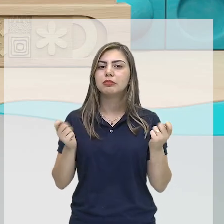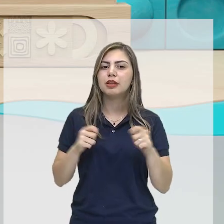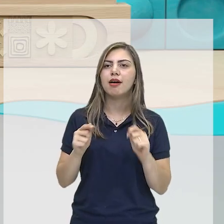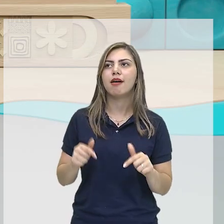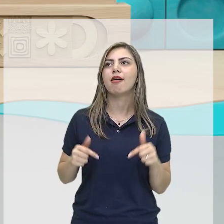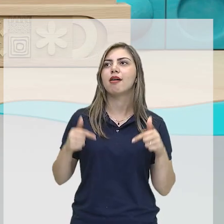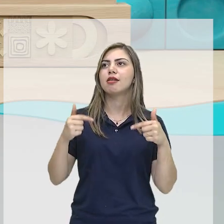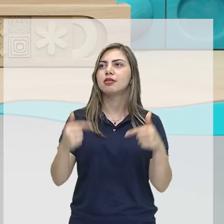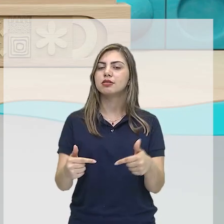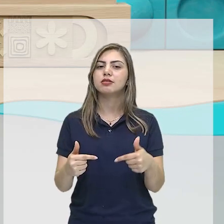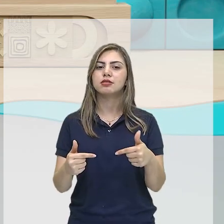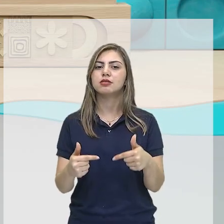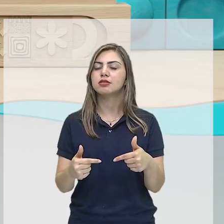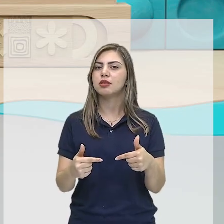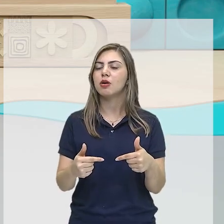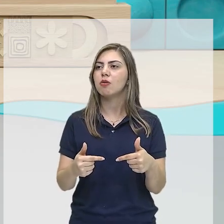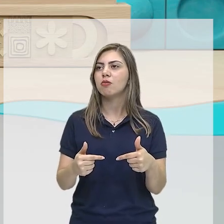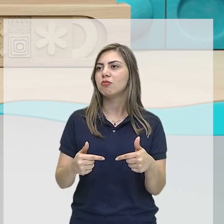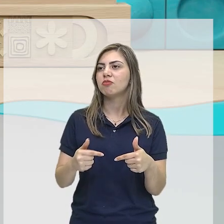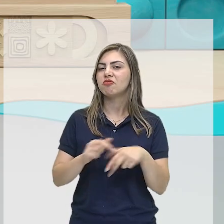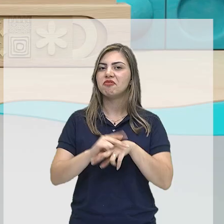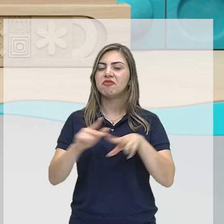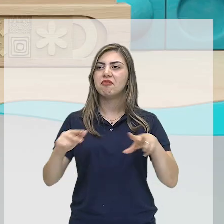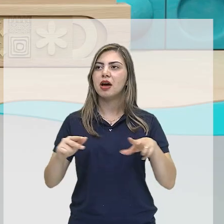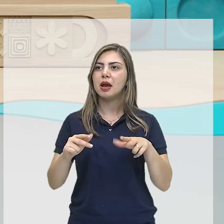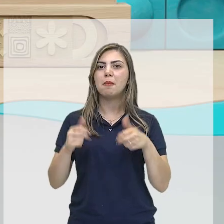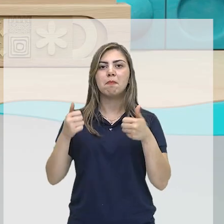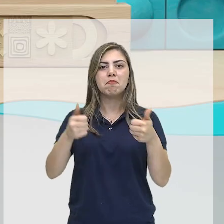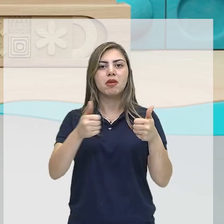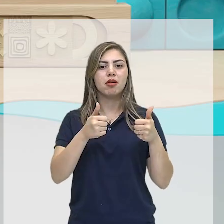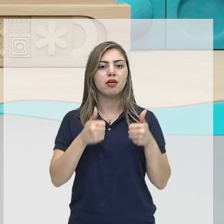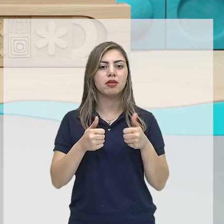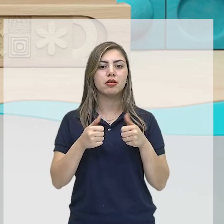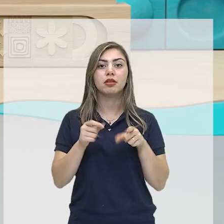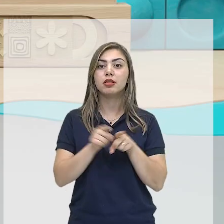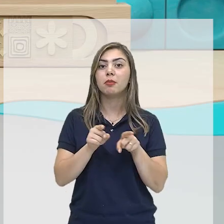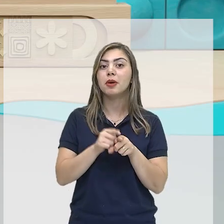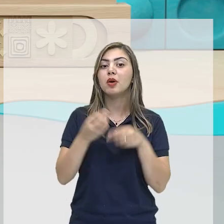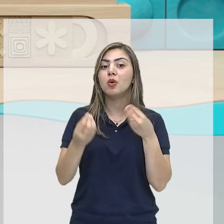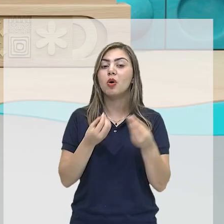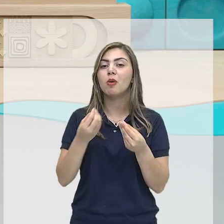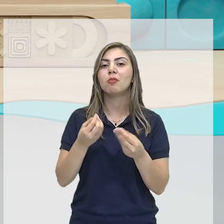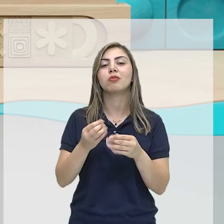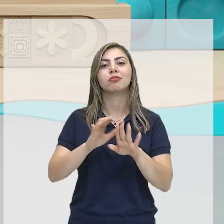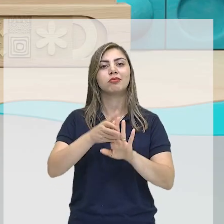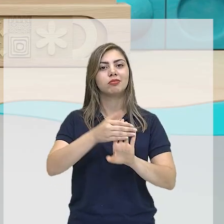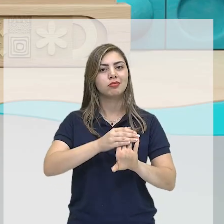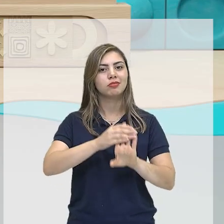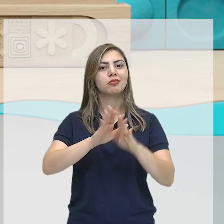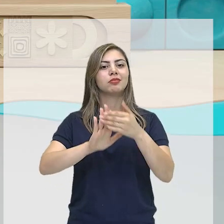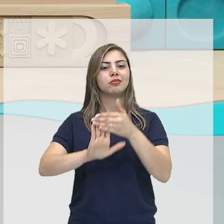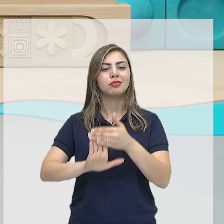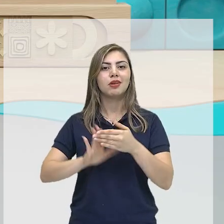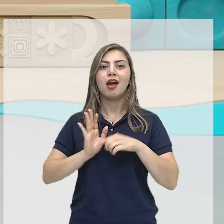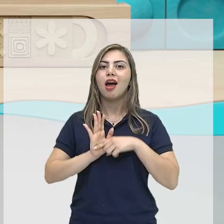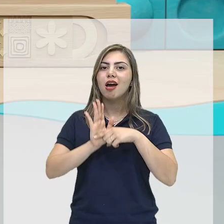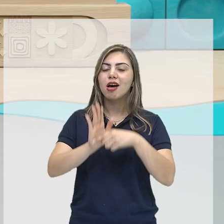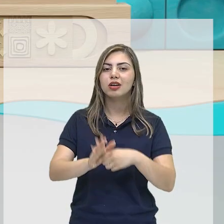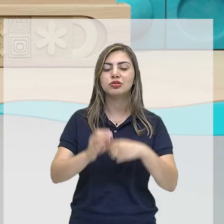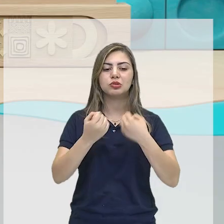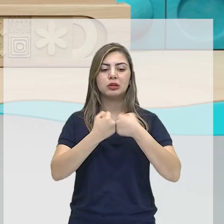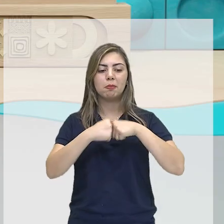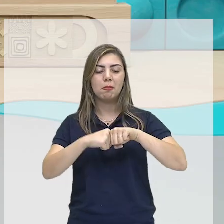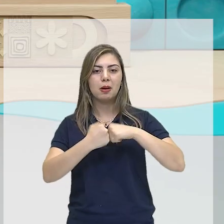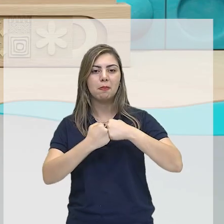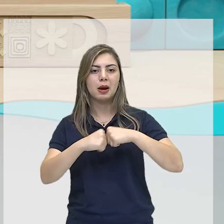Você também fazer alongamentos, ajudando as suas articulações a trabalharem melhor. Tudo isso são